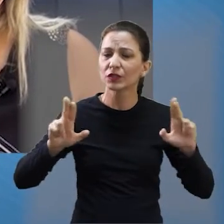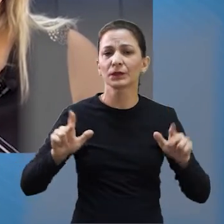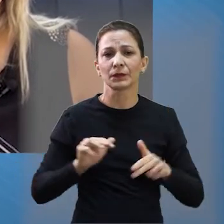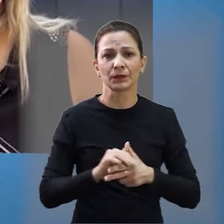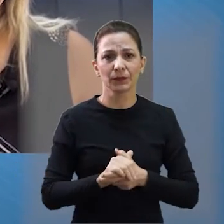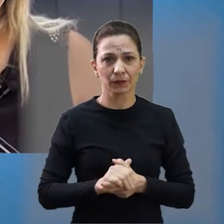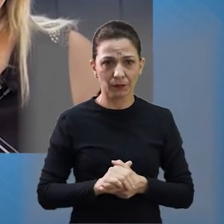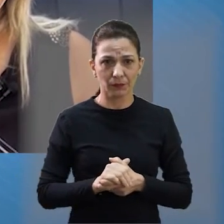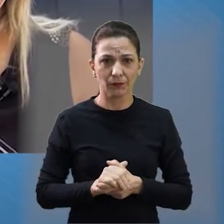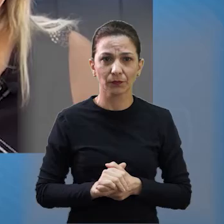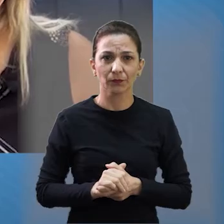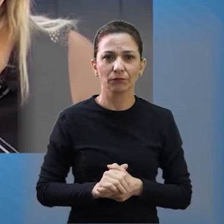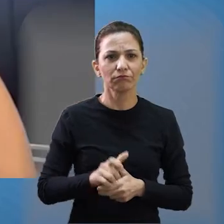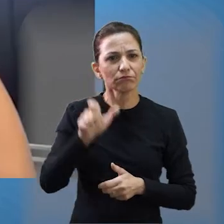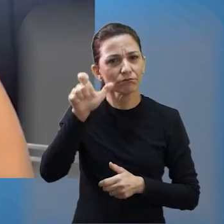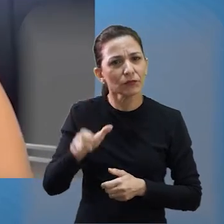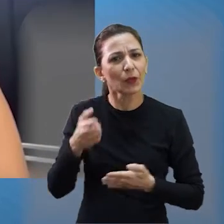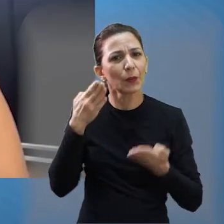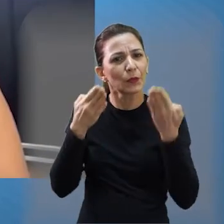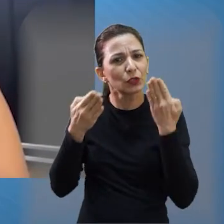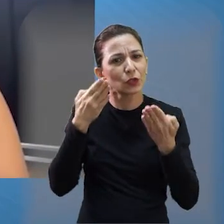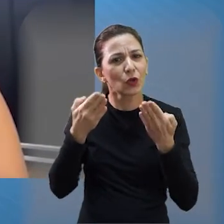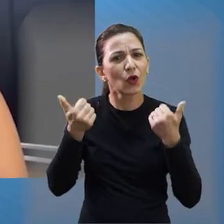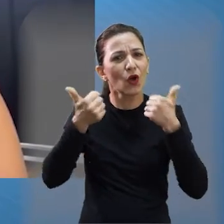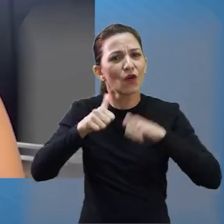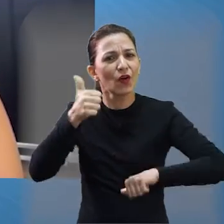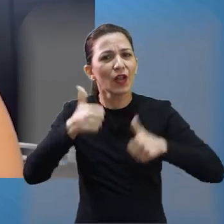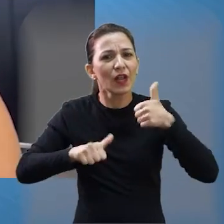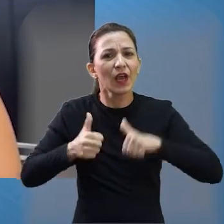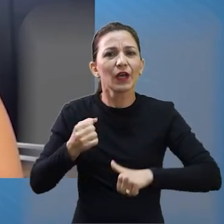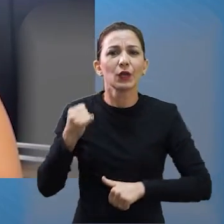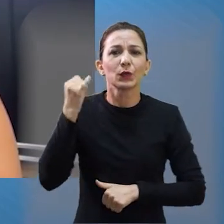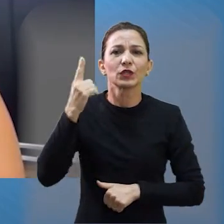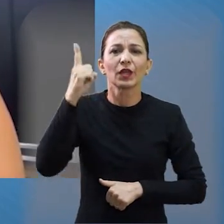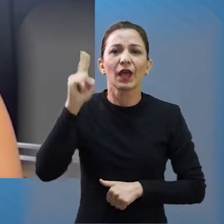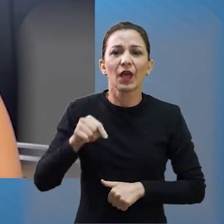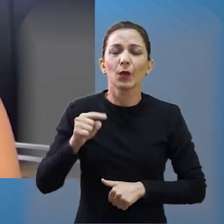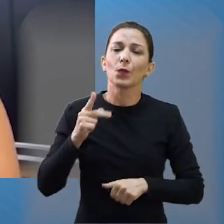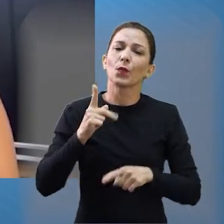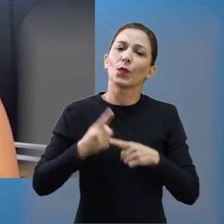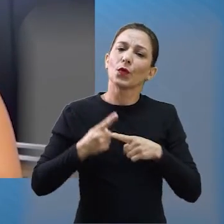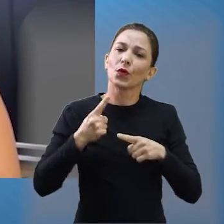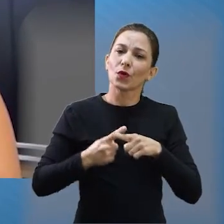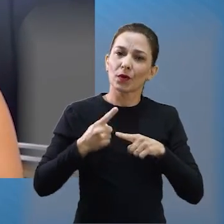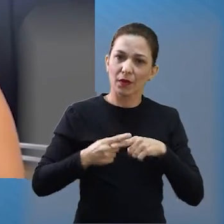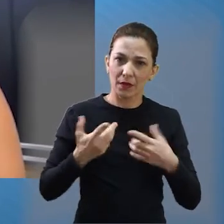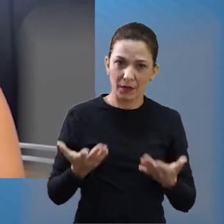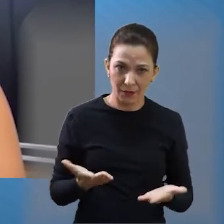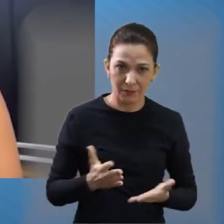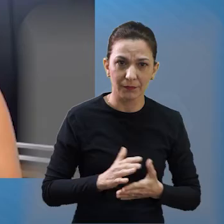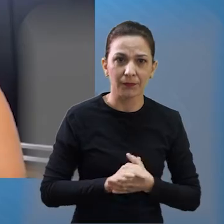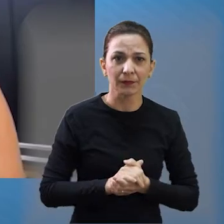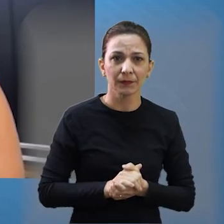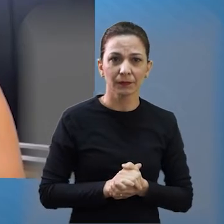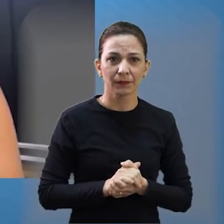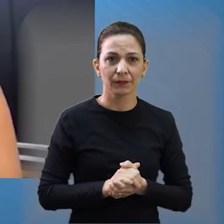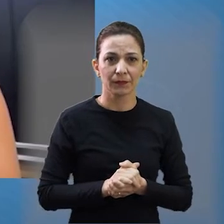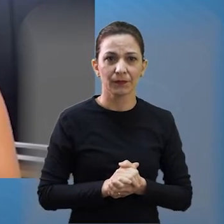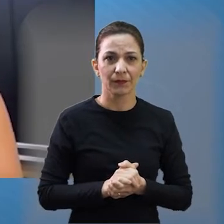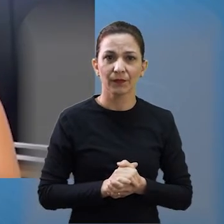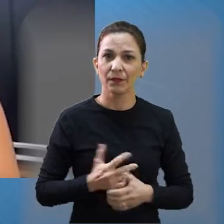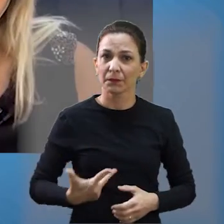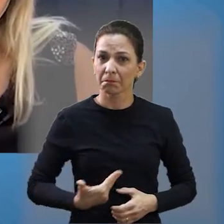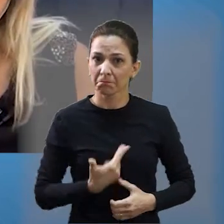com complicações clínicas. Por que uma avaliação psicológica é necessária, mesmo quando a gente está falando de uma cirurgia que envolve